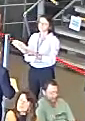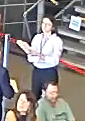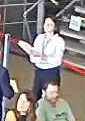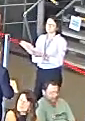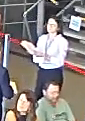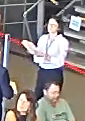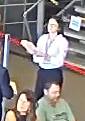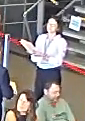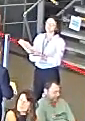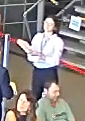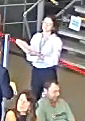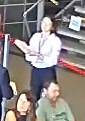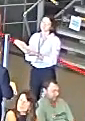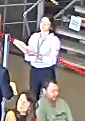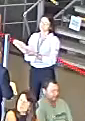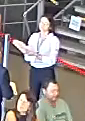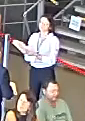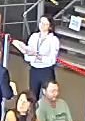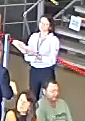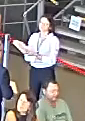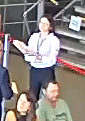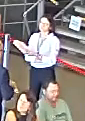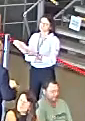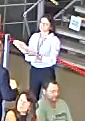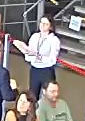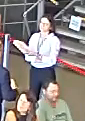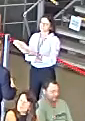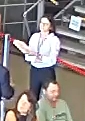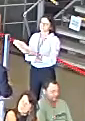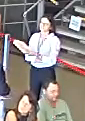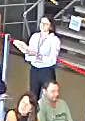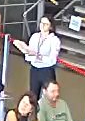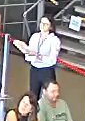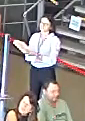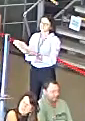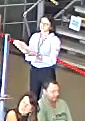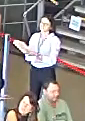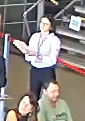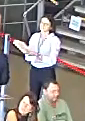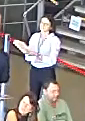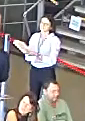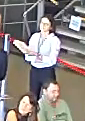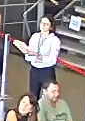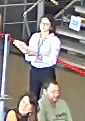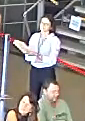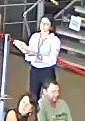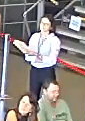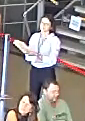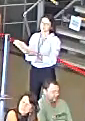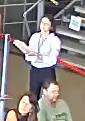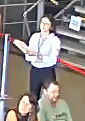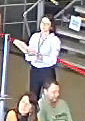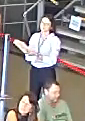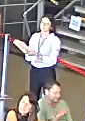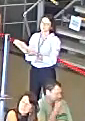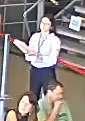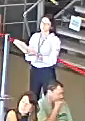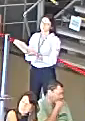de deficientes aos ostomizados também inclusive nas rodoviárias n paradas de ônibus então a ideia Nossa